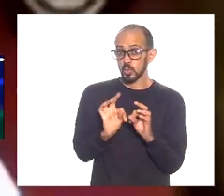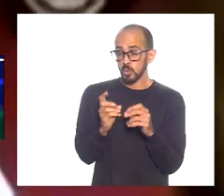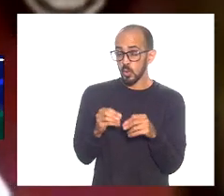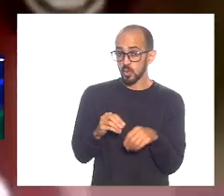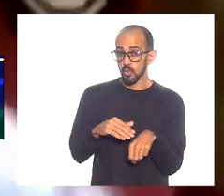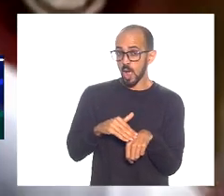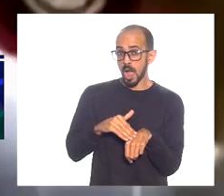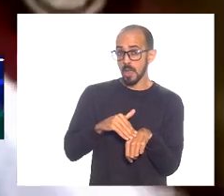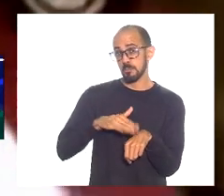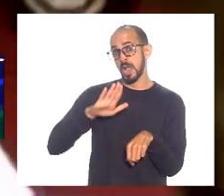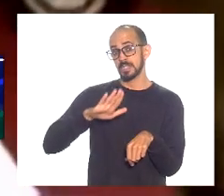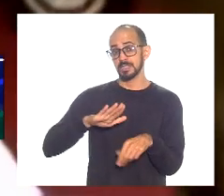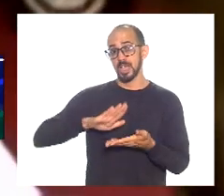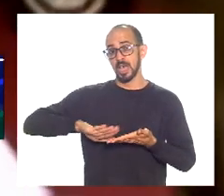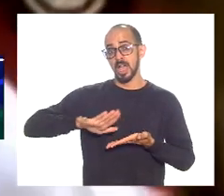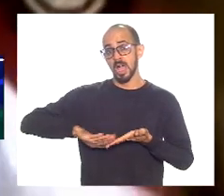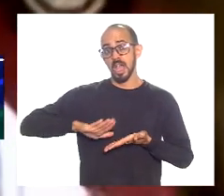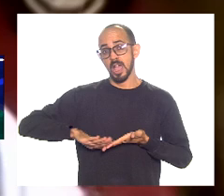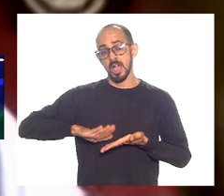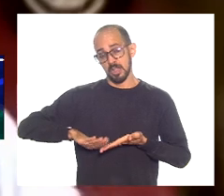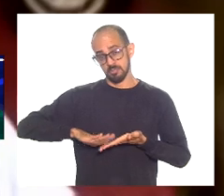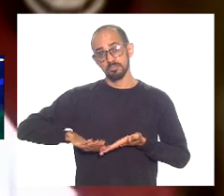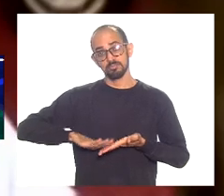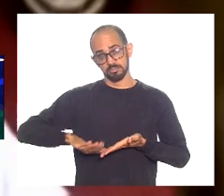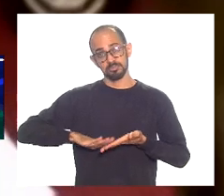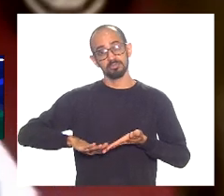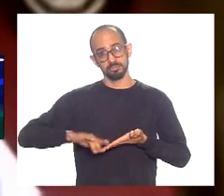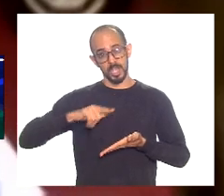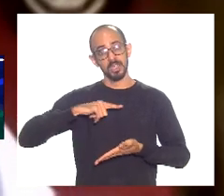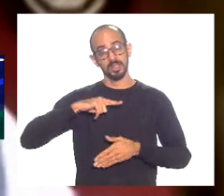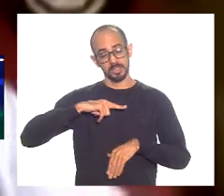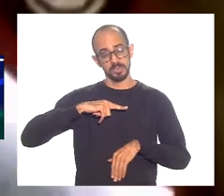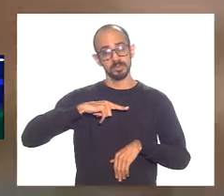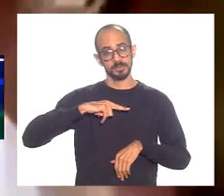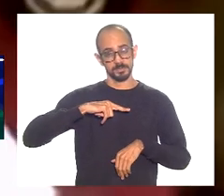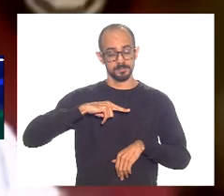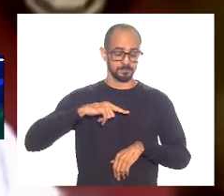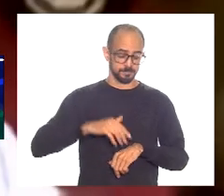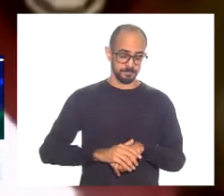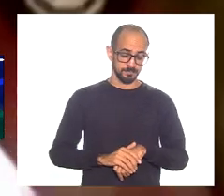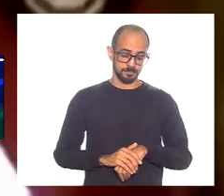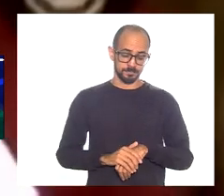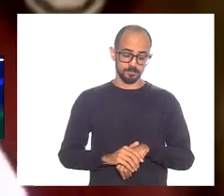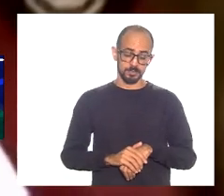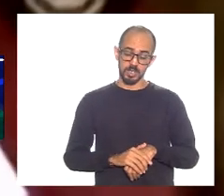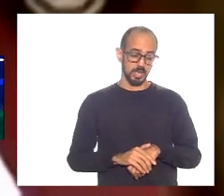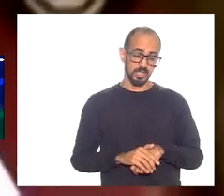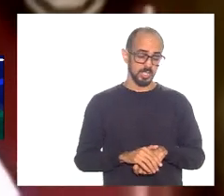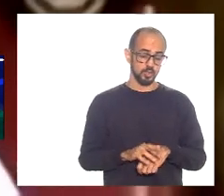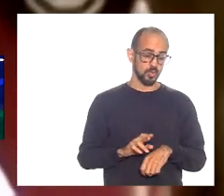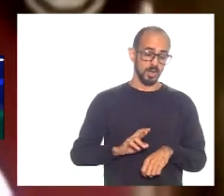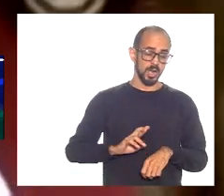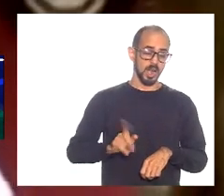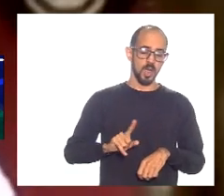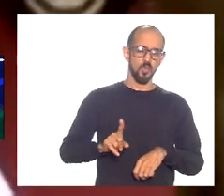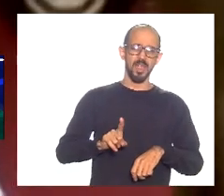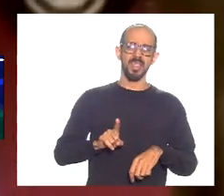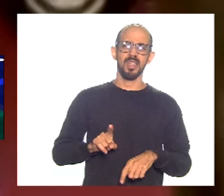vida, do custo de vida, é enorme. E isto não é, de forma